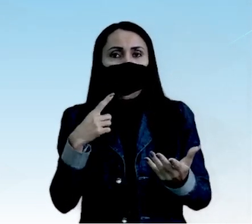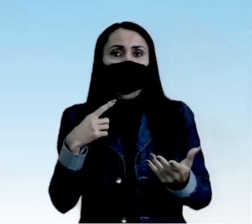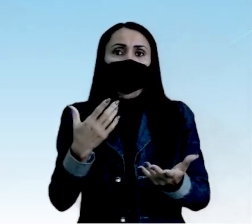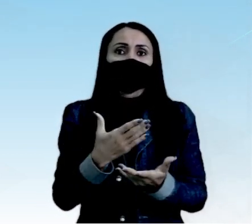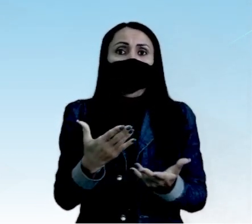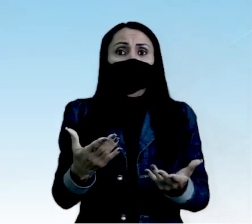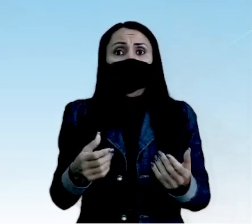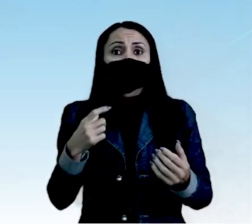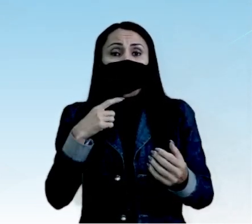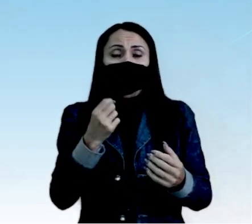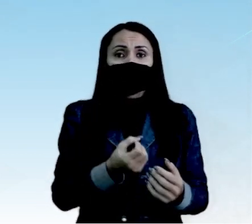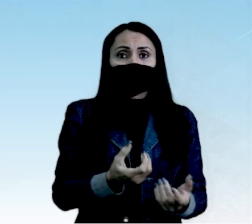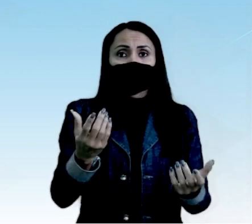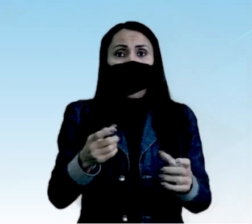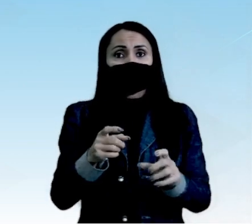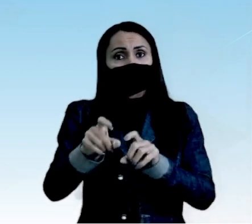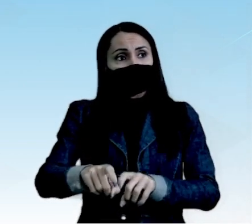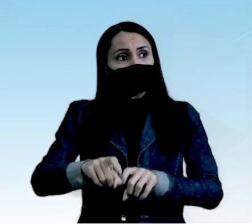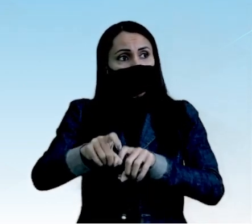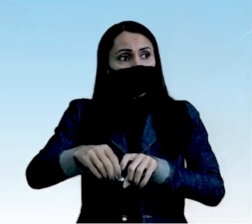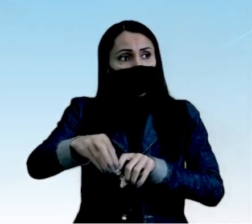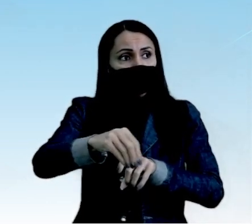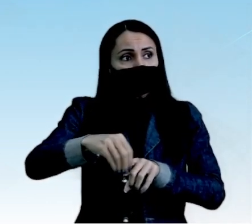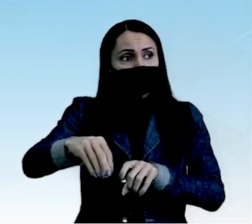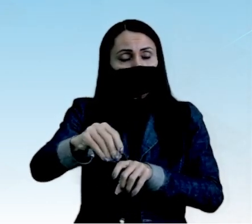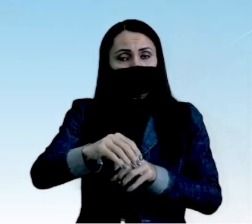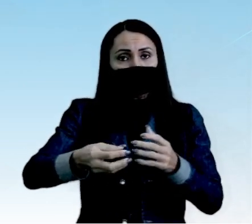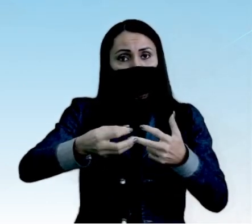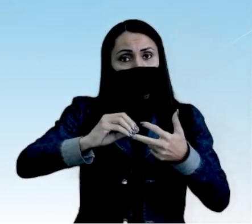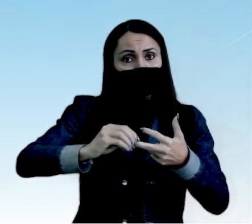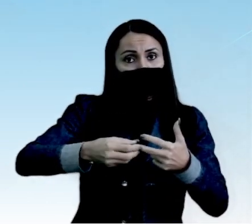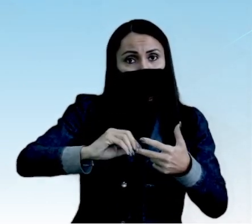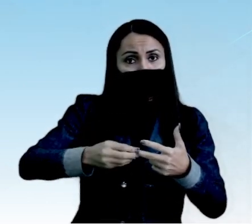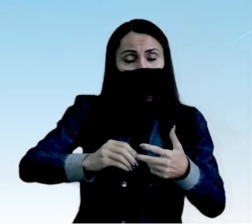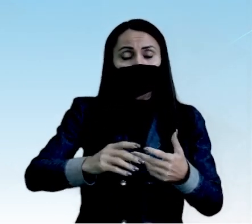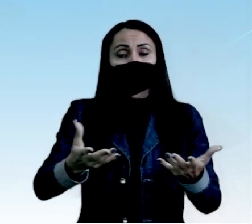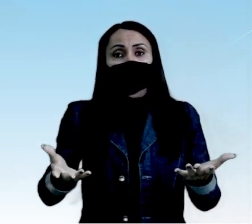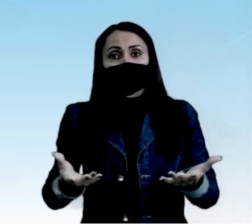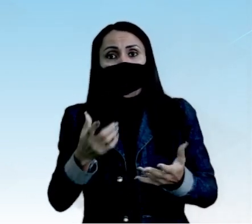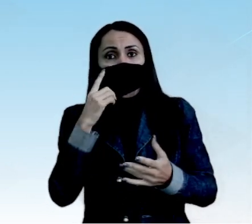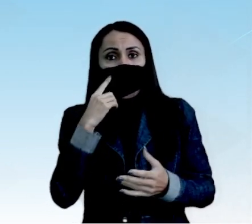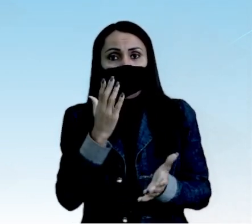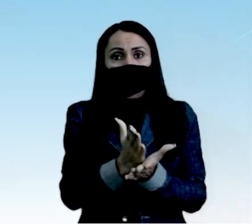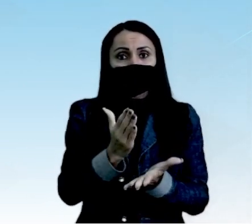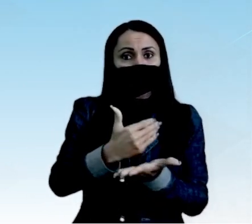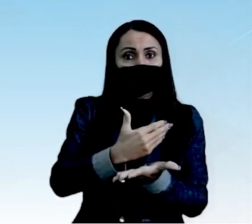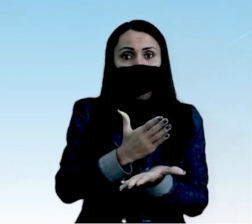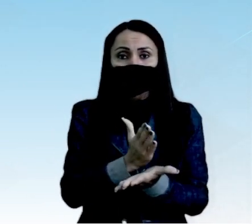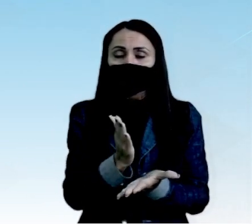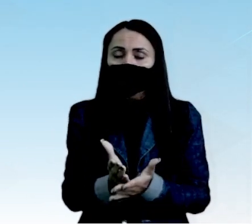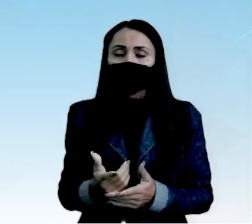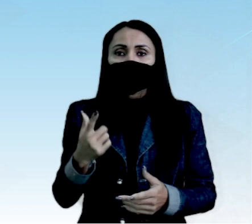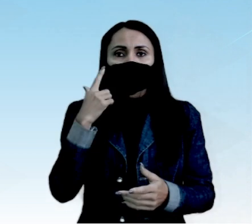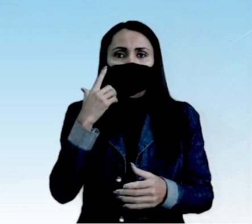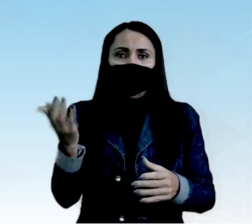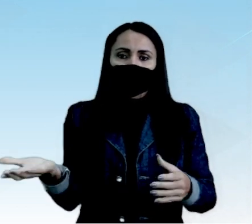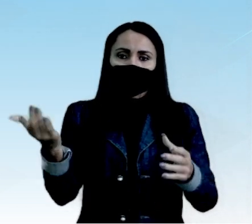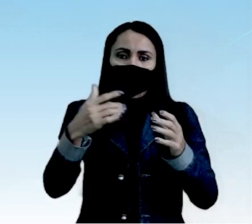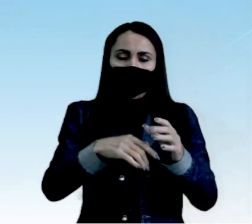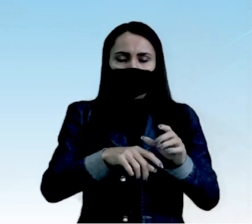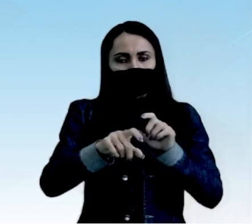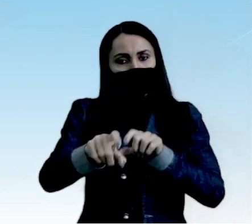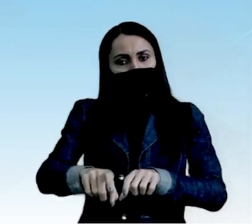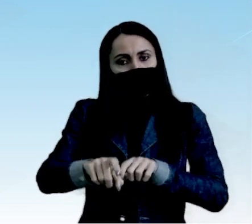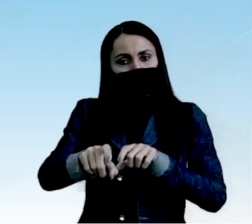Então, eu tinha que plantar milho, feijão, batata, tudo que achava na floresta, ele trouxe. E para isso,